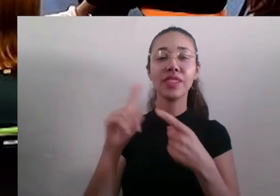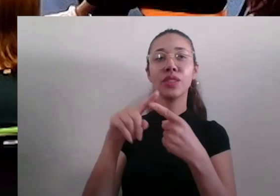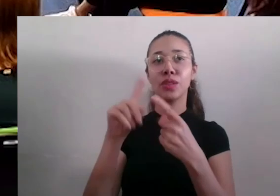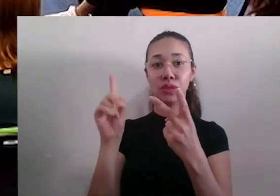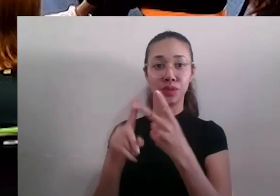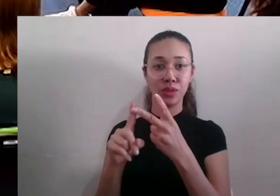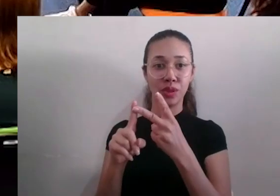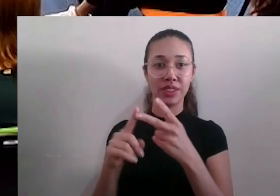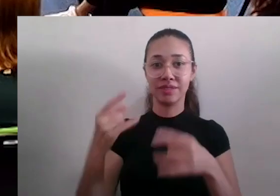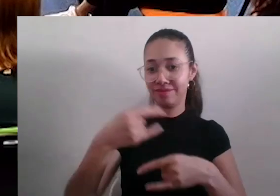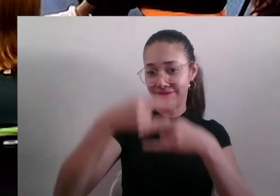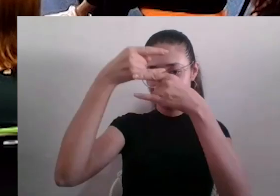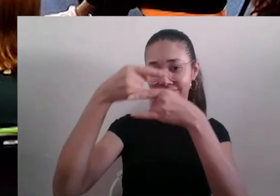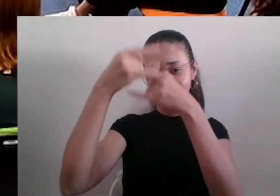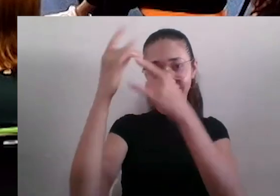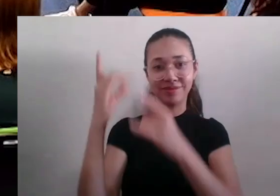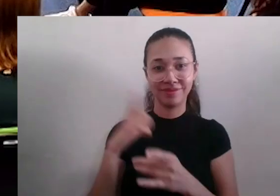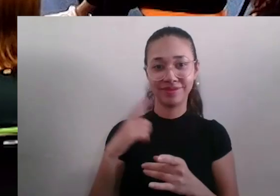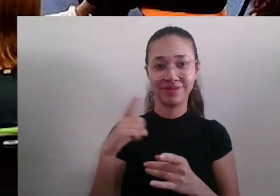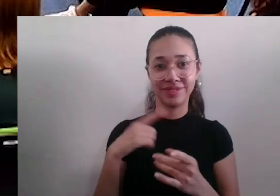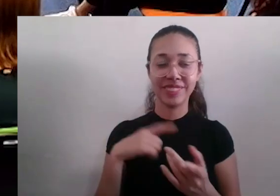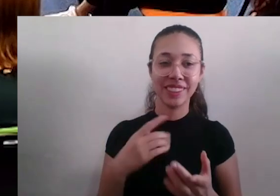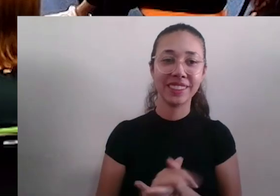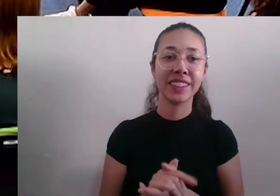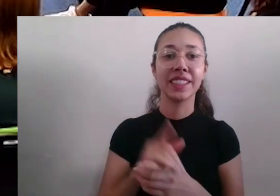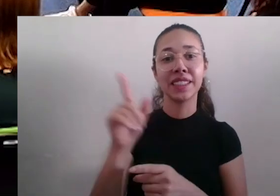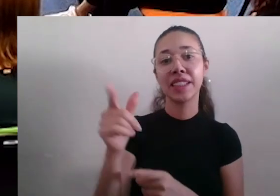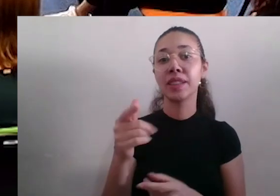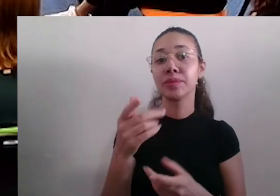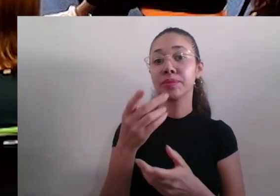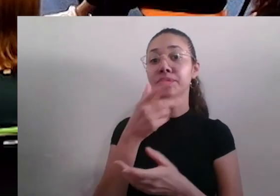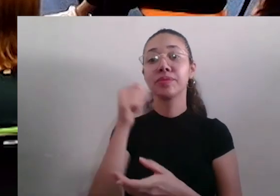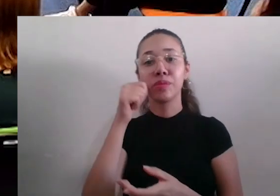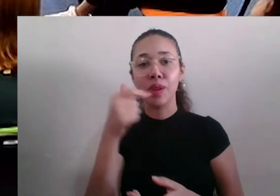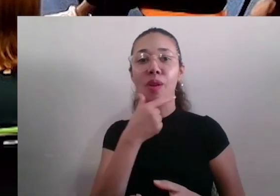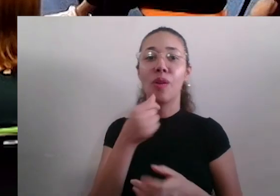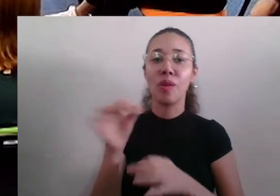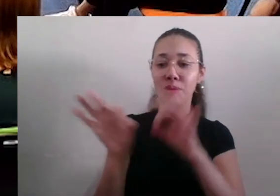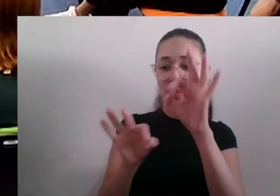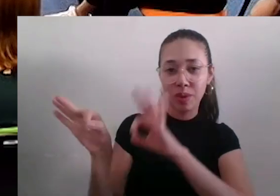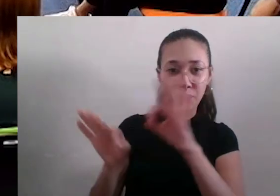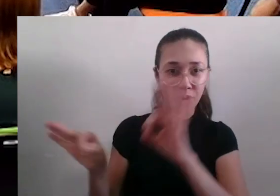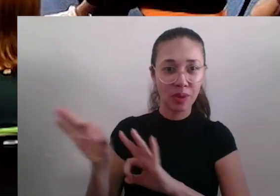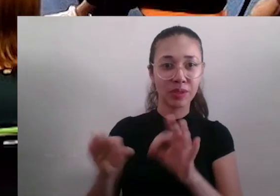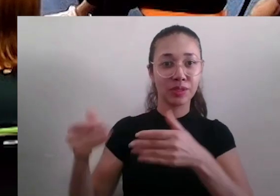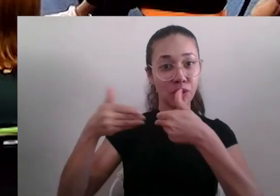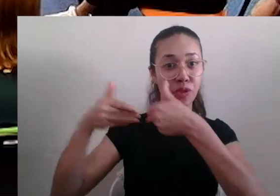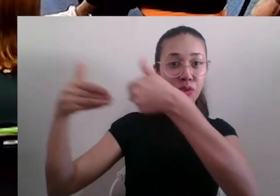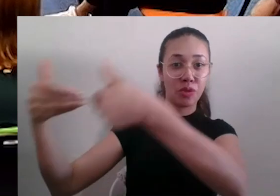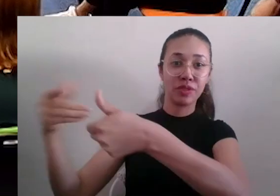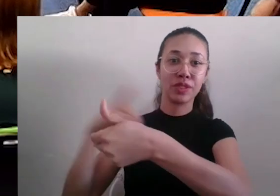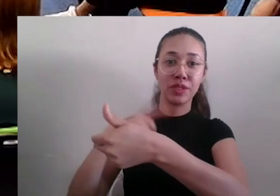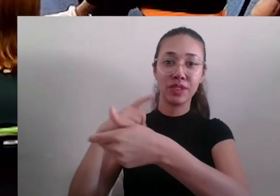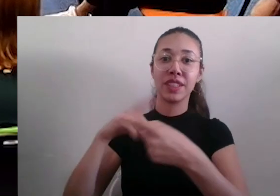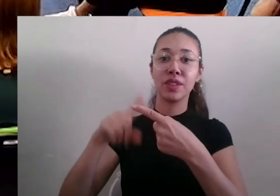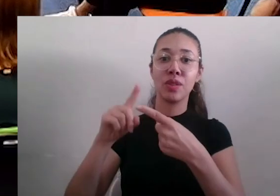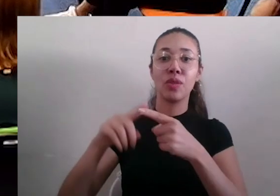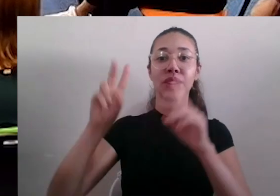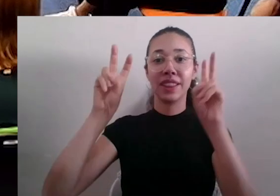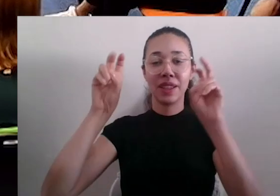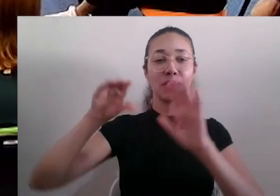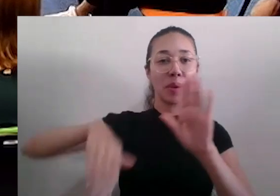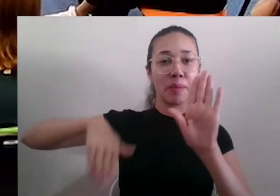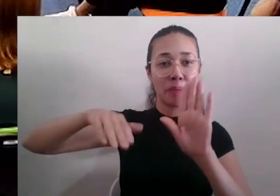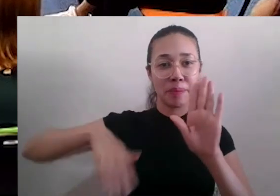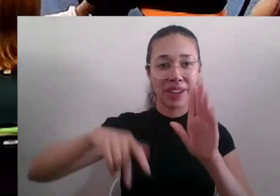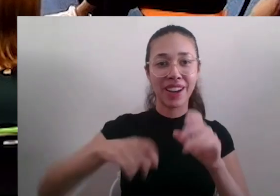na com elas Aliás elas e eles mas elas aqui organizaram um pro praia e um pro crime castigo são pessoas com quem eu